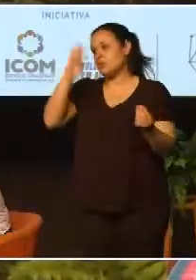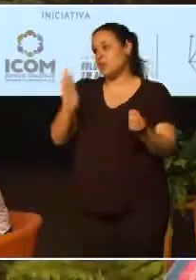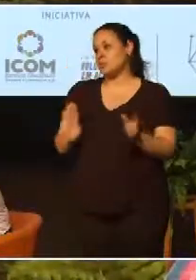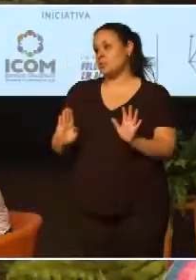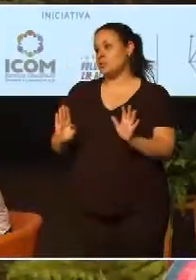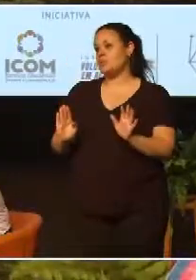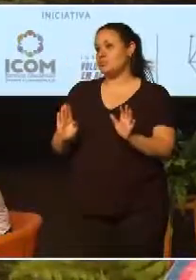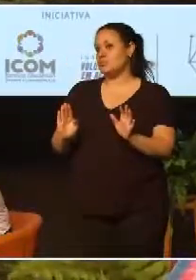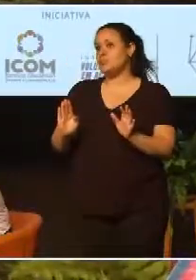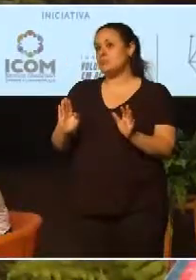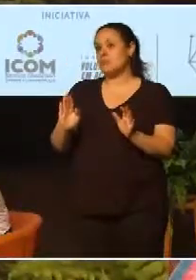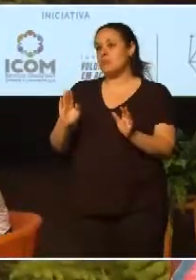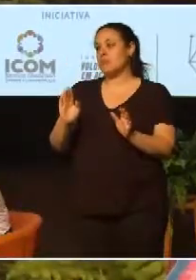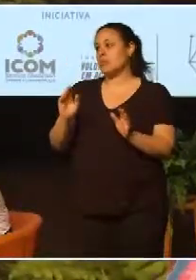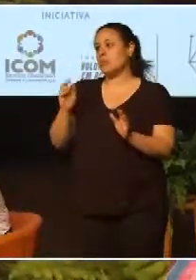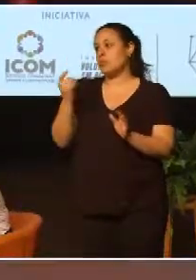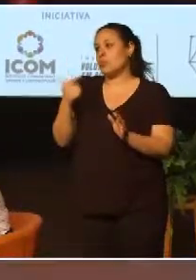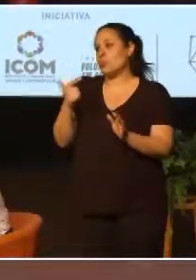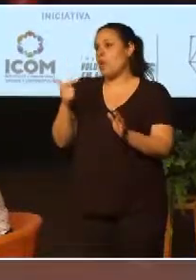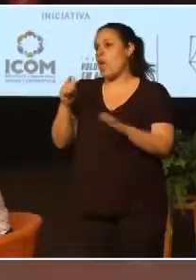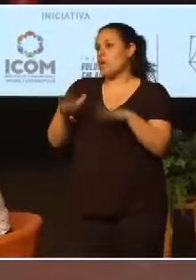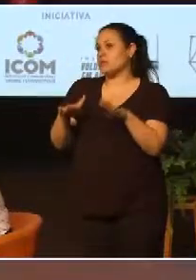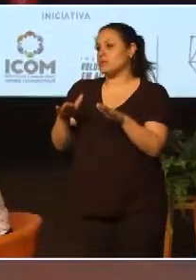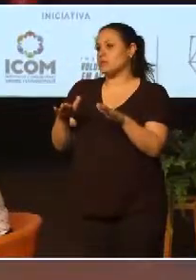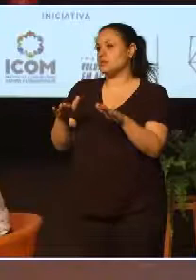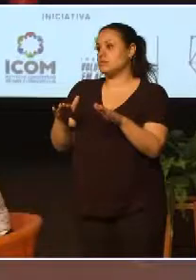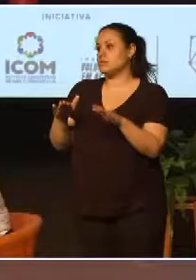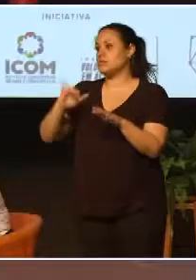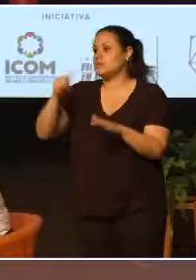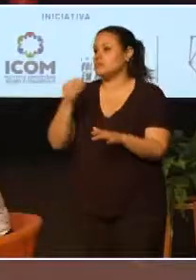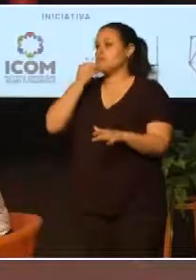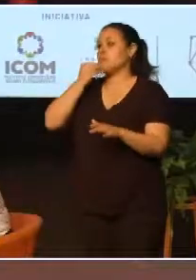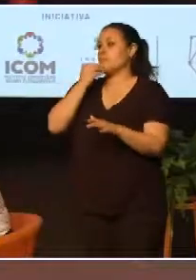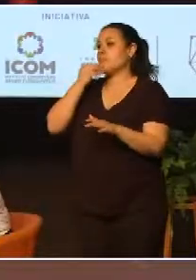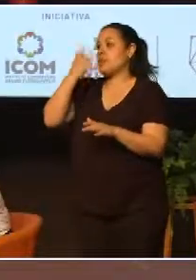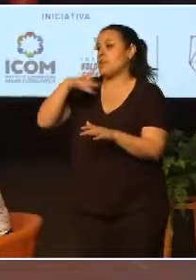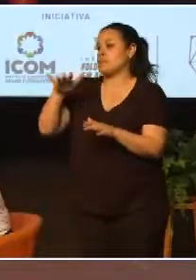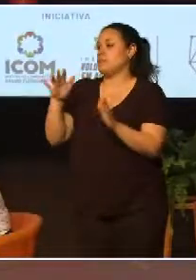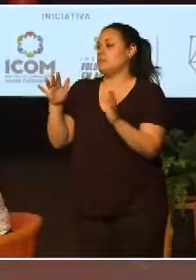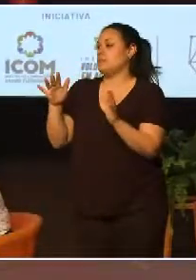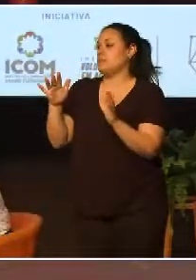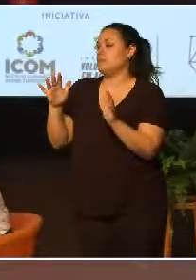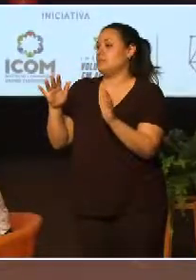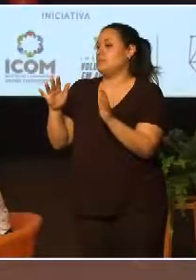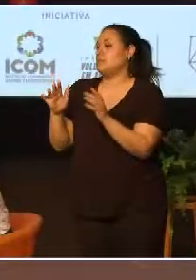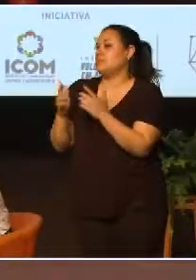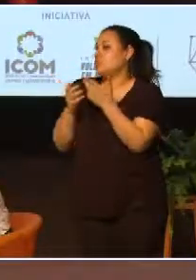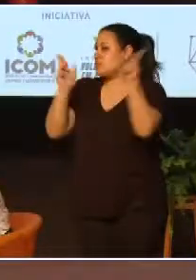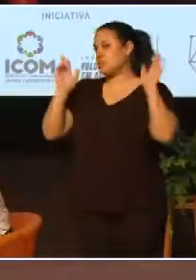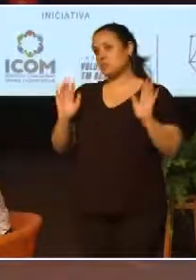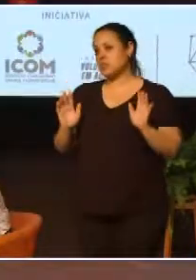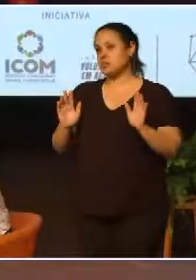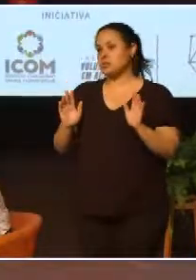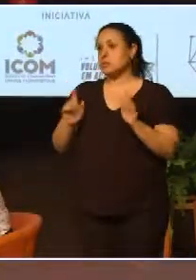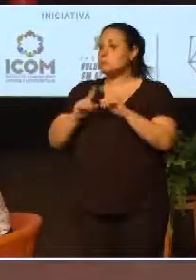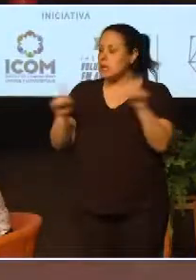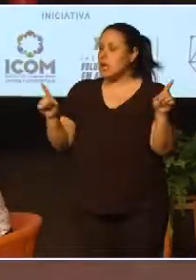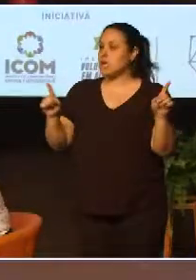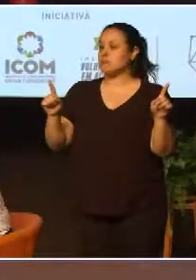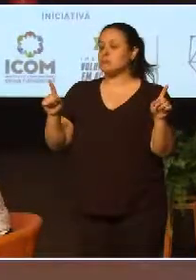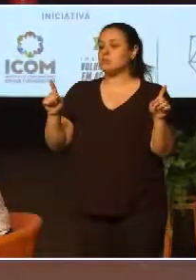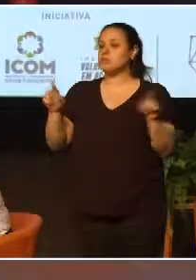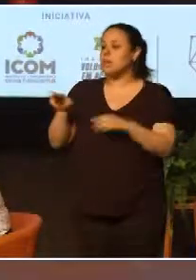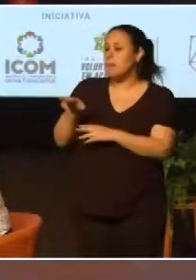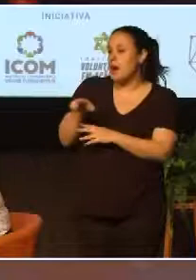uma infância mais comum e mais normal. Mas nem por isso foi uma infância triste. Com 8 irmãos, não